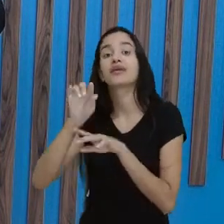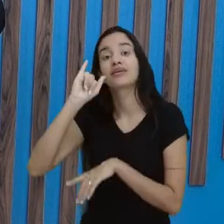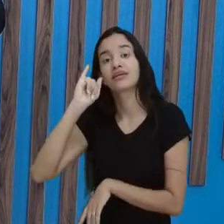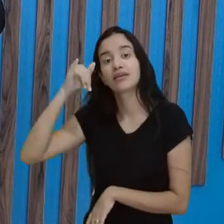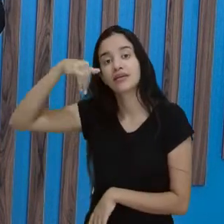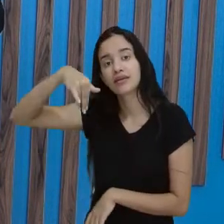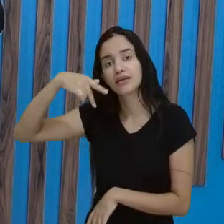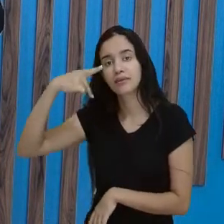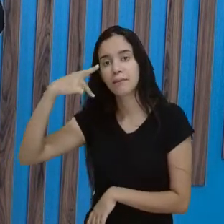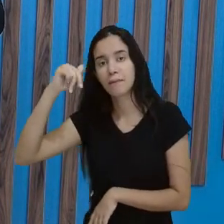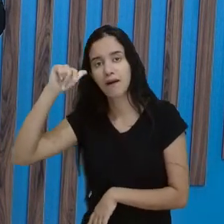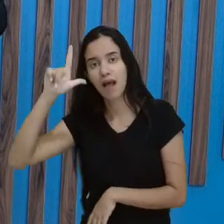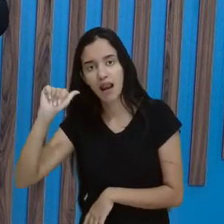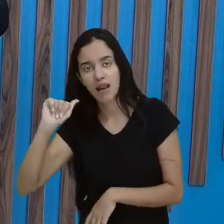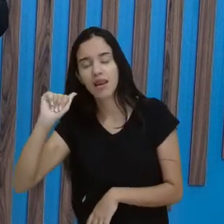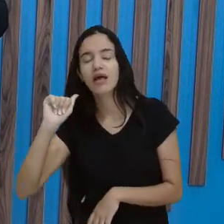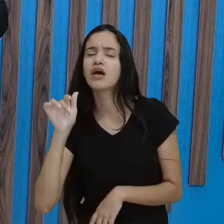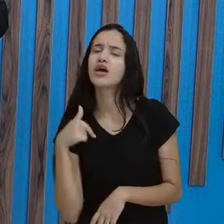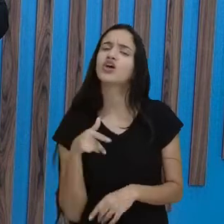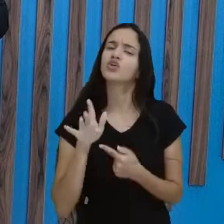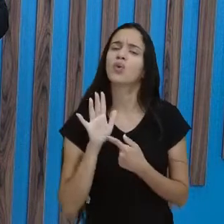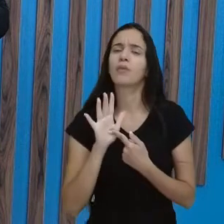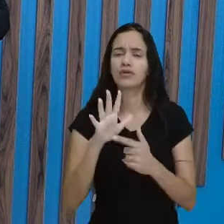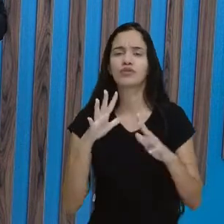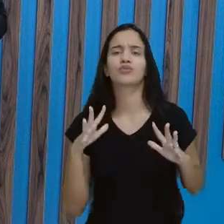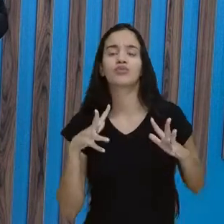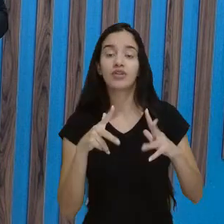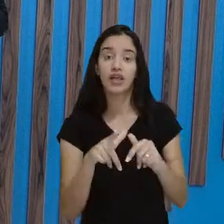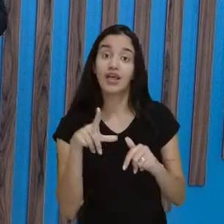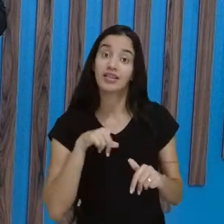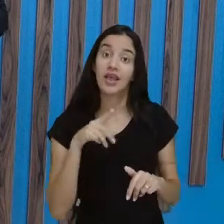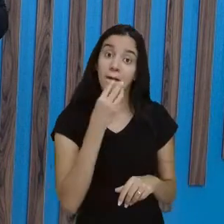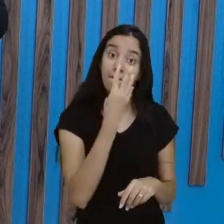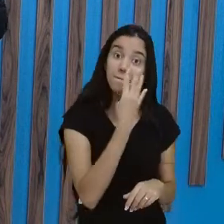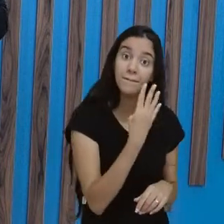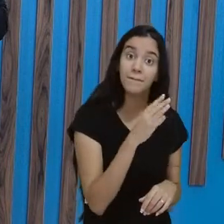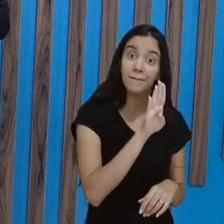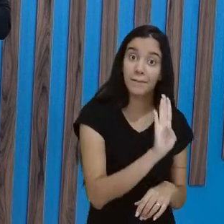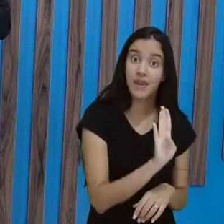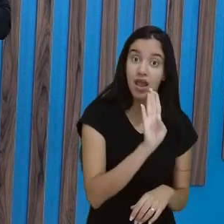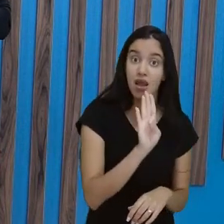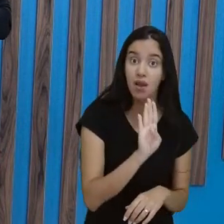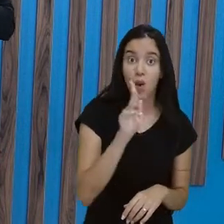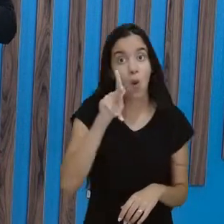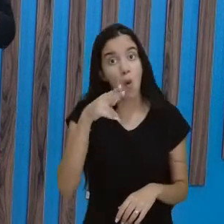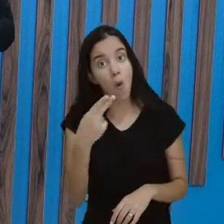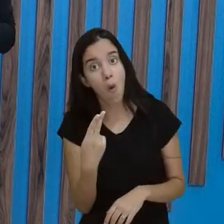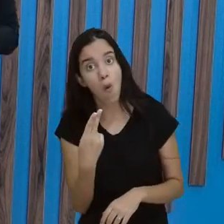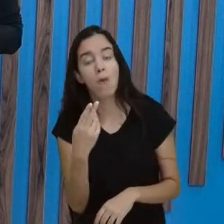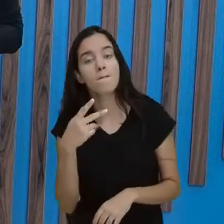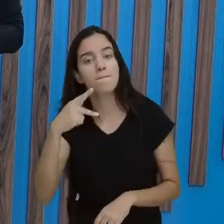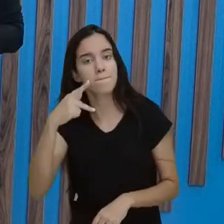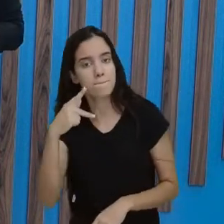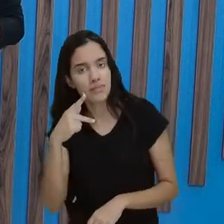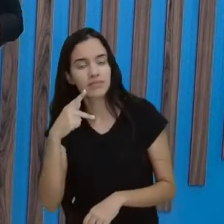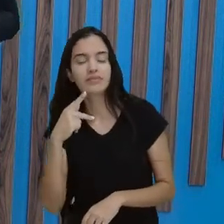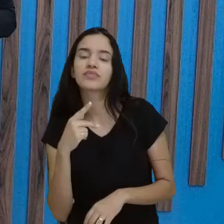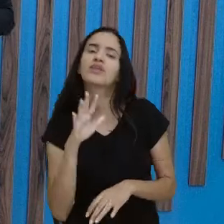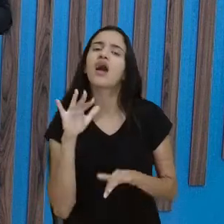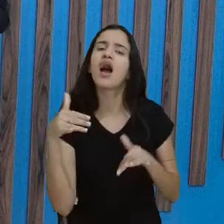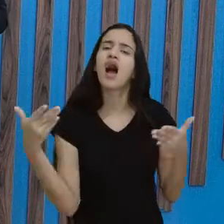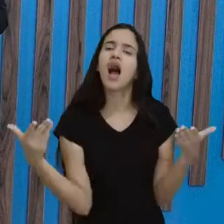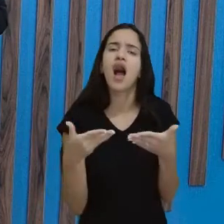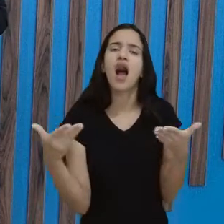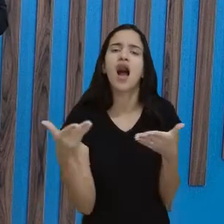aí que eu estou mostrando para vocês, todas aí tem P ou B. Então, antes do P ou B, colocamos M. Já